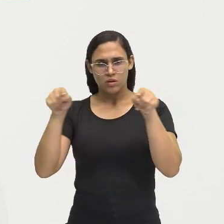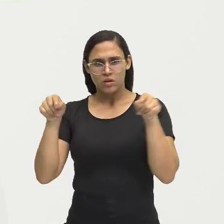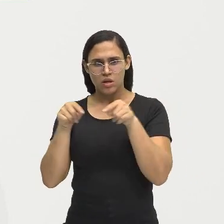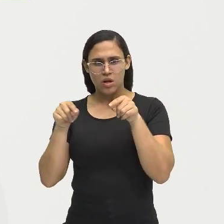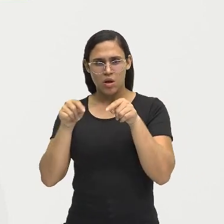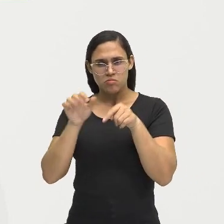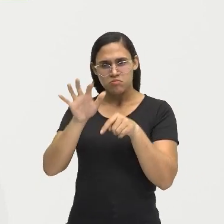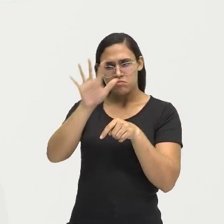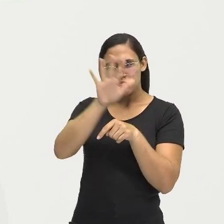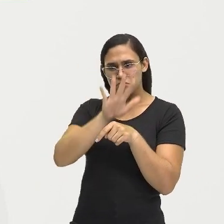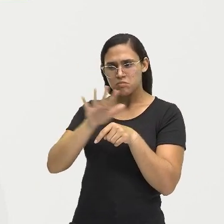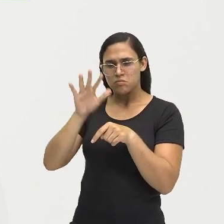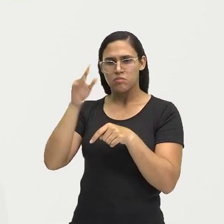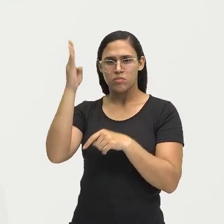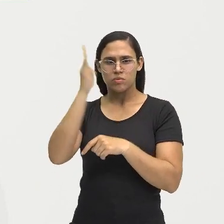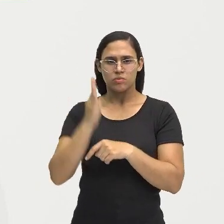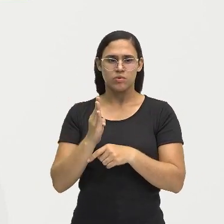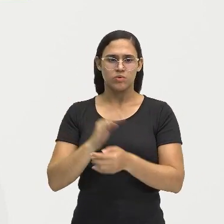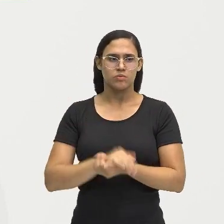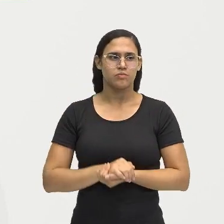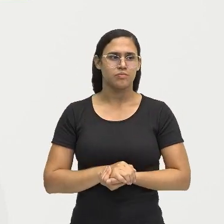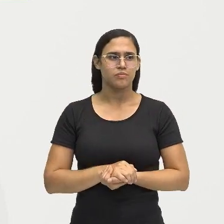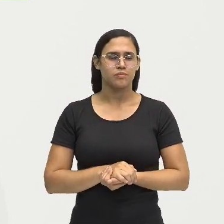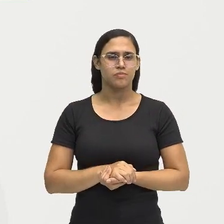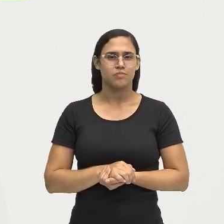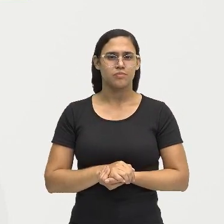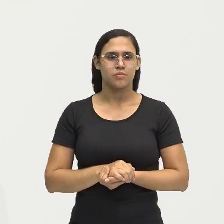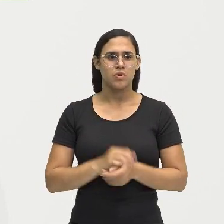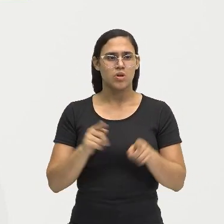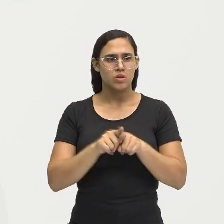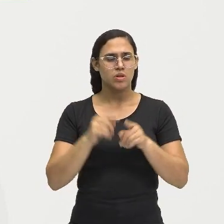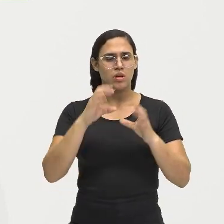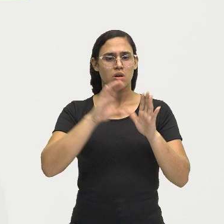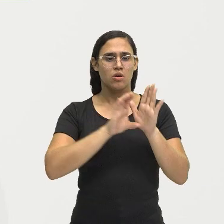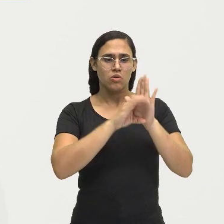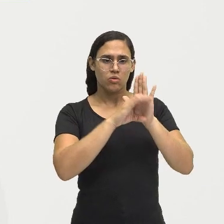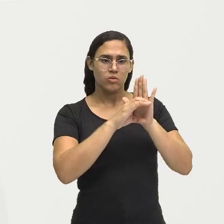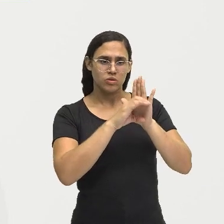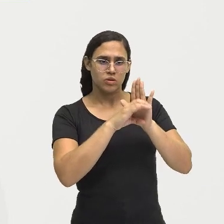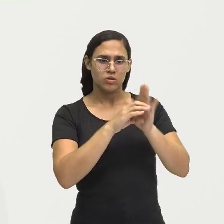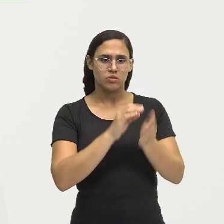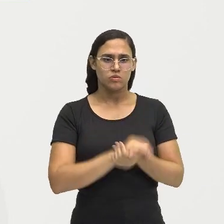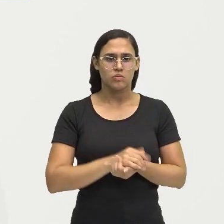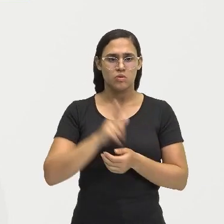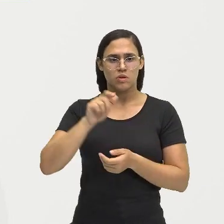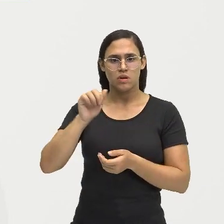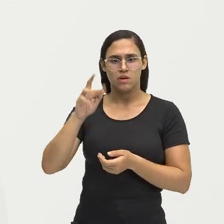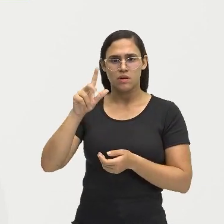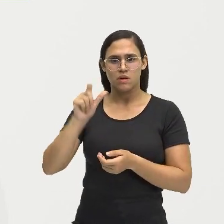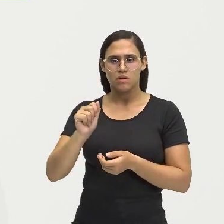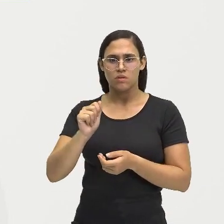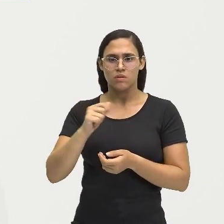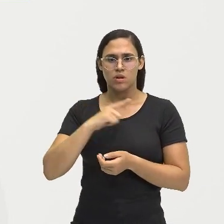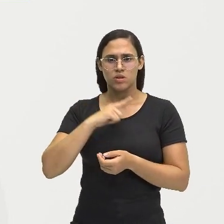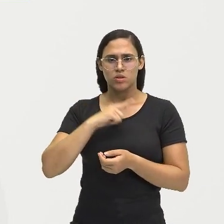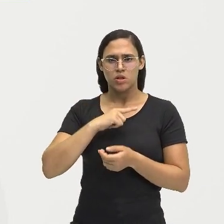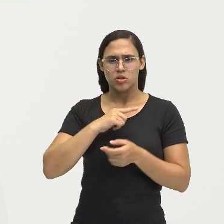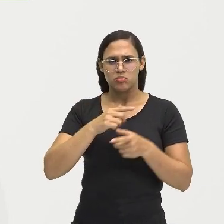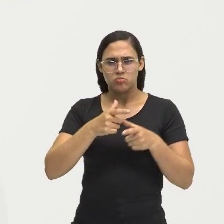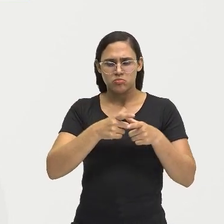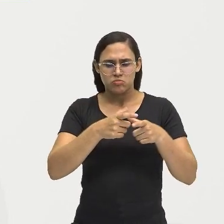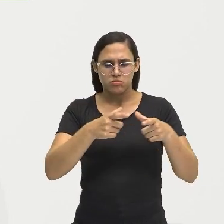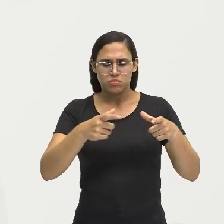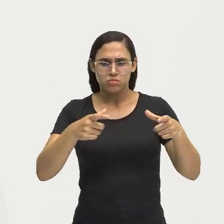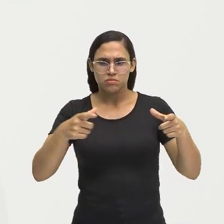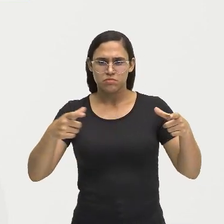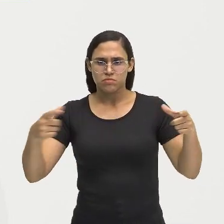território brasileiro, como eu falei para vocês. E aí a gente vai ter o conceito de Amazônia Legal. A Amazônia Legal vai ter uma extensão de 520